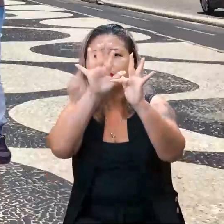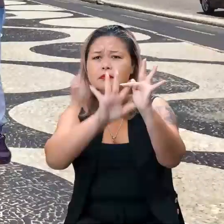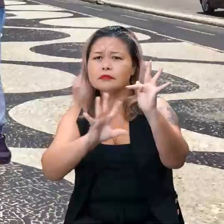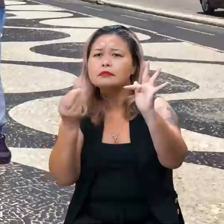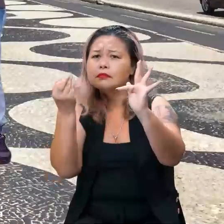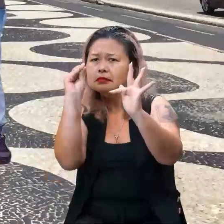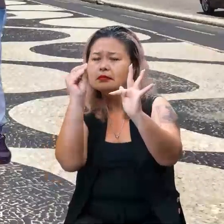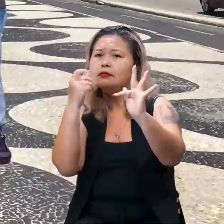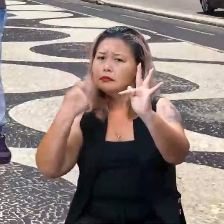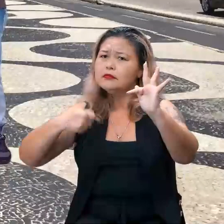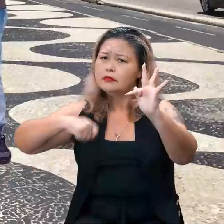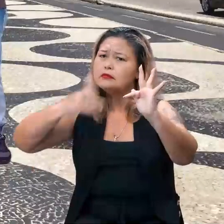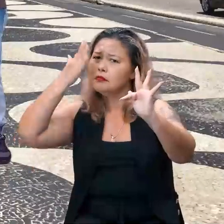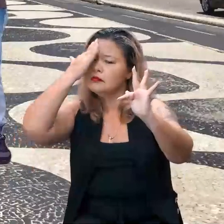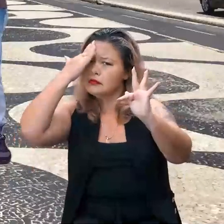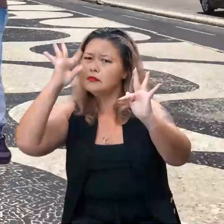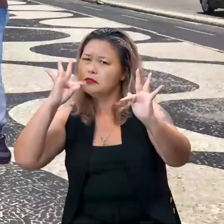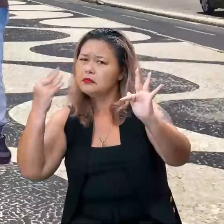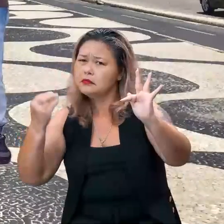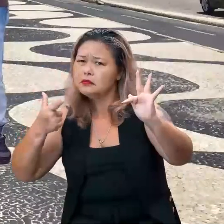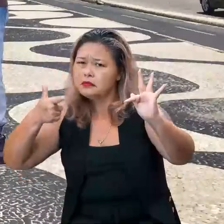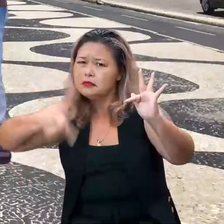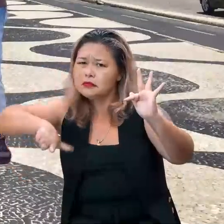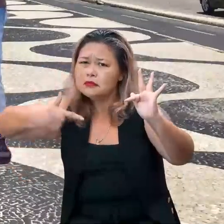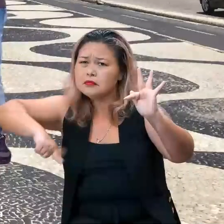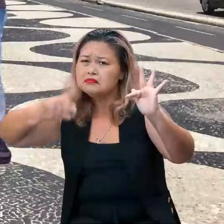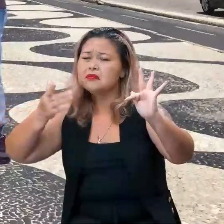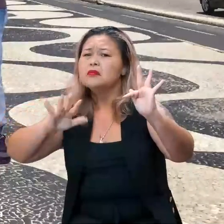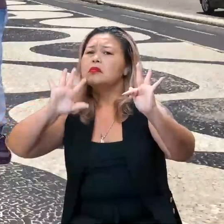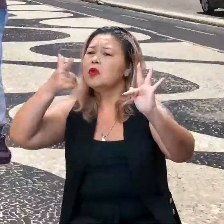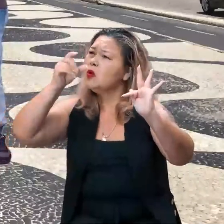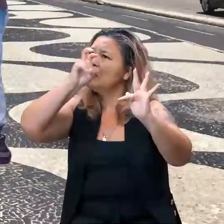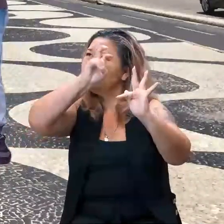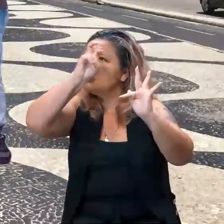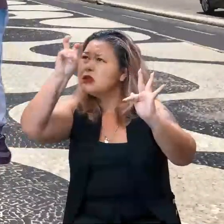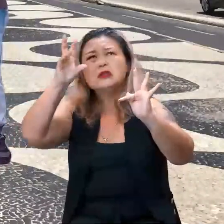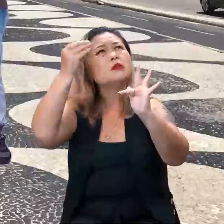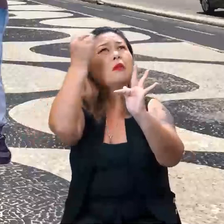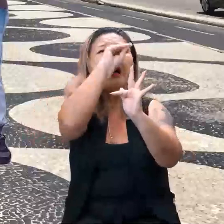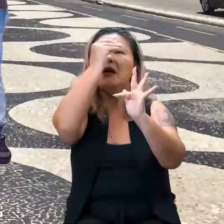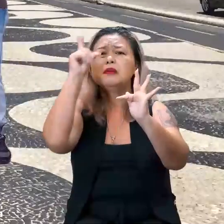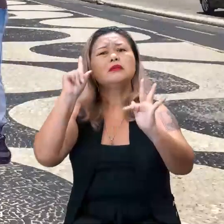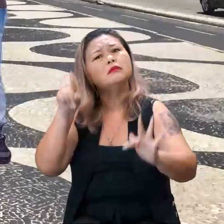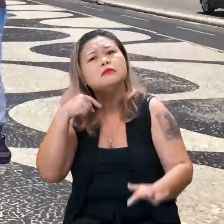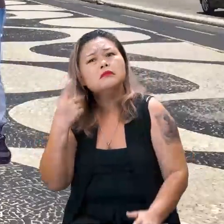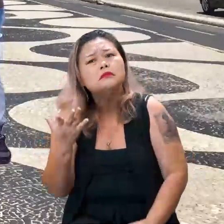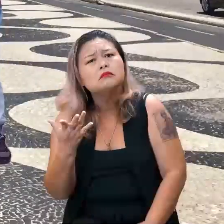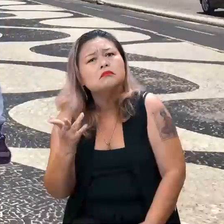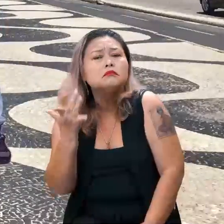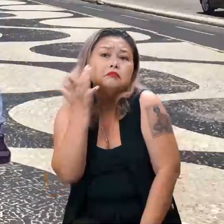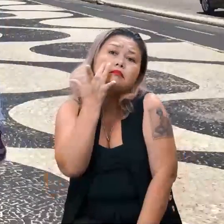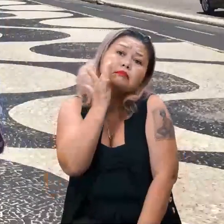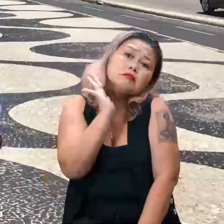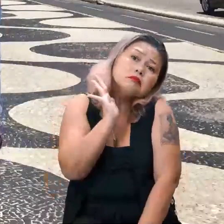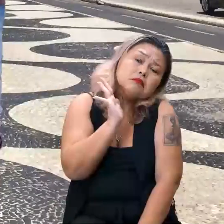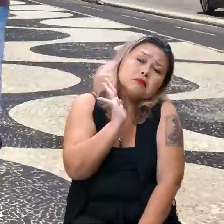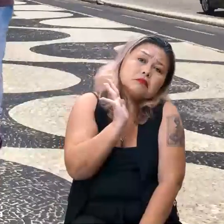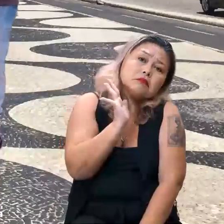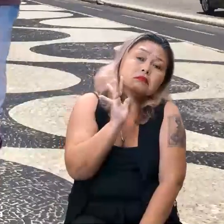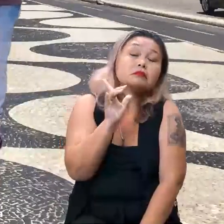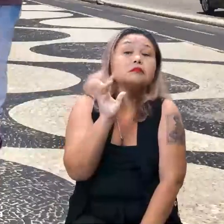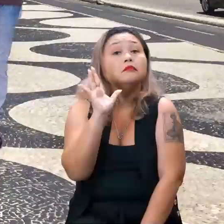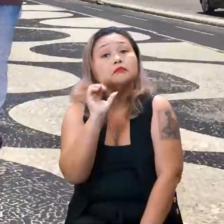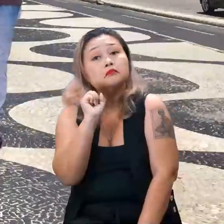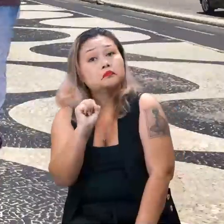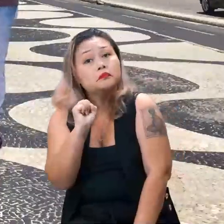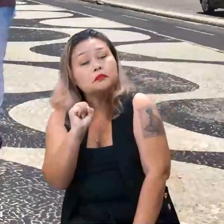vou precisar fazer tudo aquilo de novo, colocar uma tabela, 5 valores e tal? Será? Ah, não sei, né? Só que a gente também pode